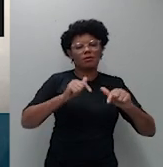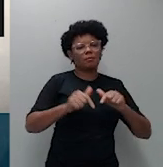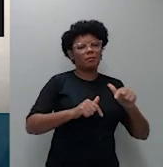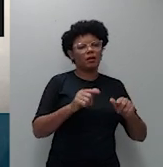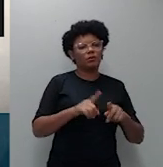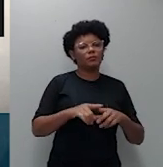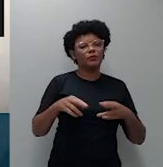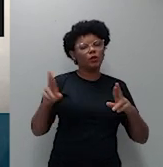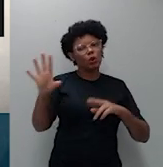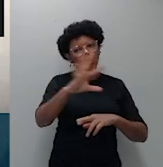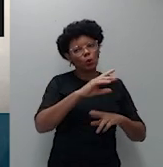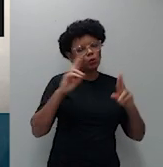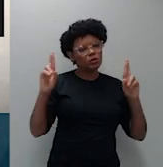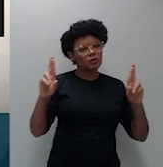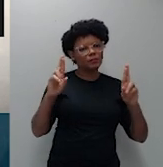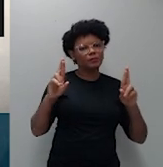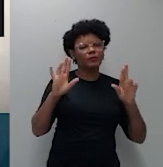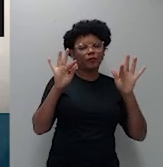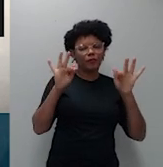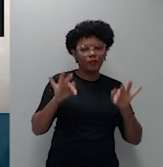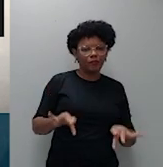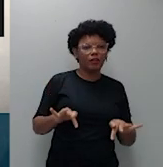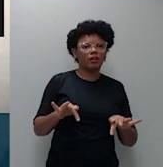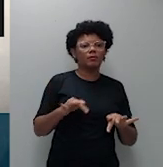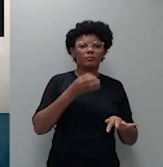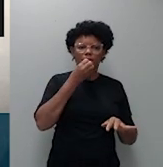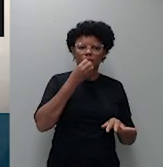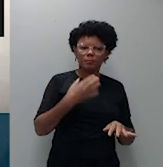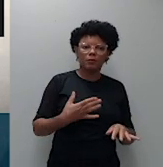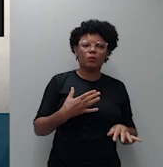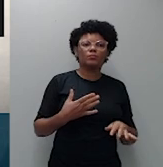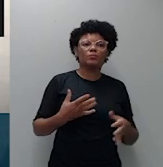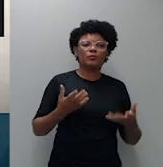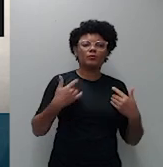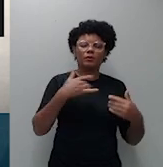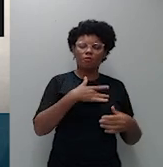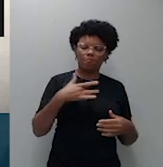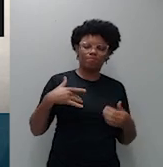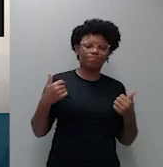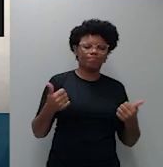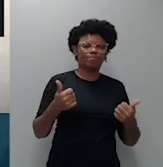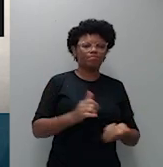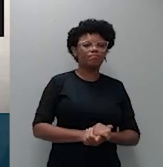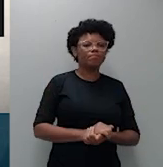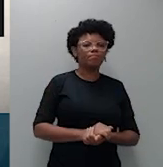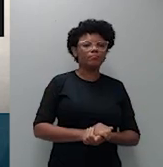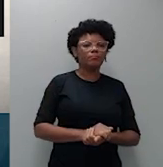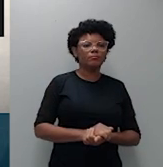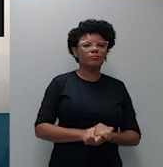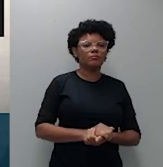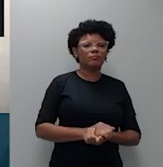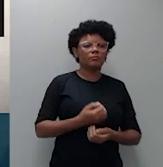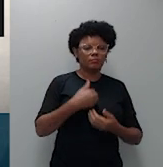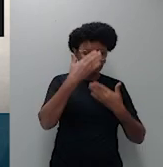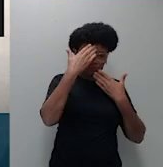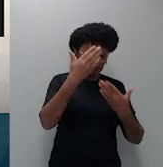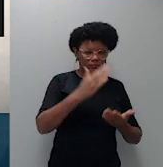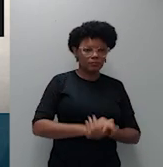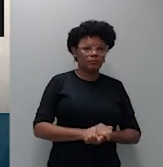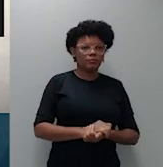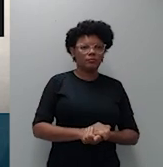todos um final de ano restaurador e com muita saúde muito obrigado Doutora Solange